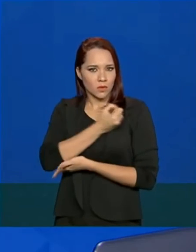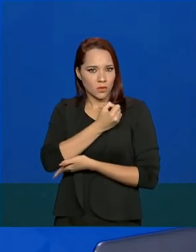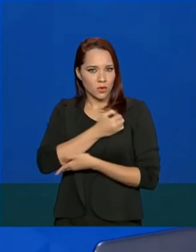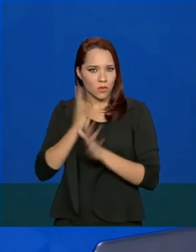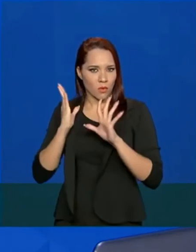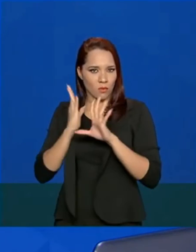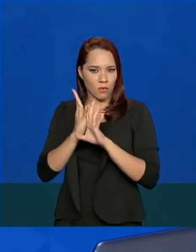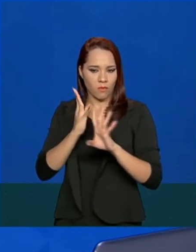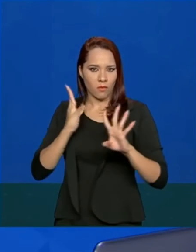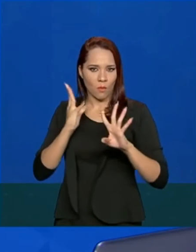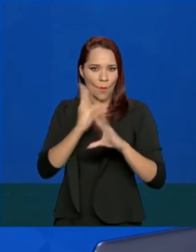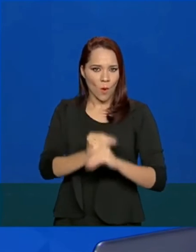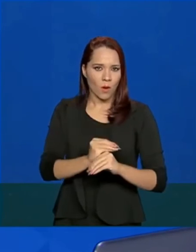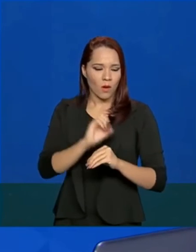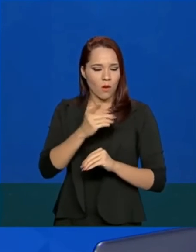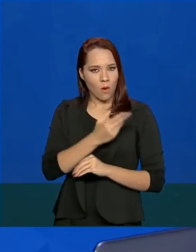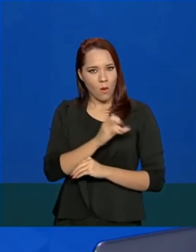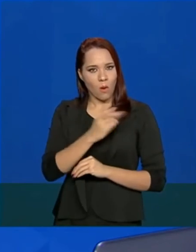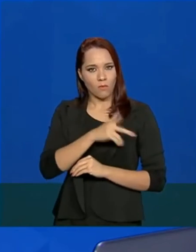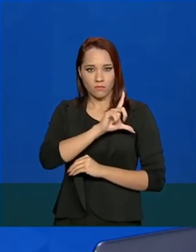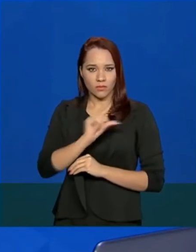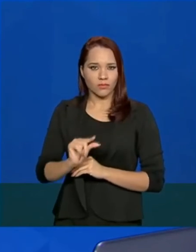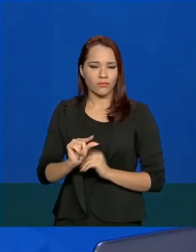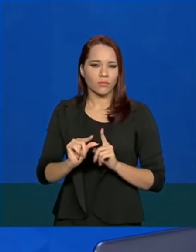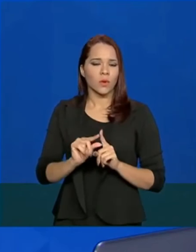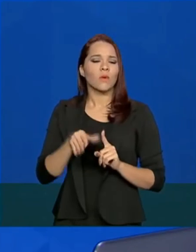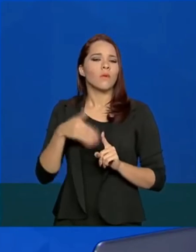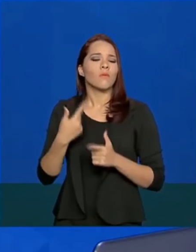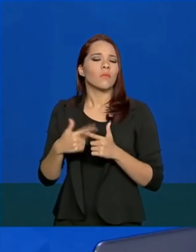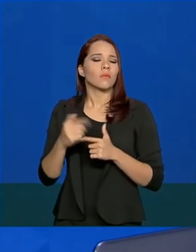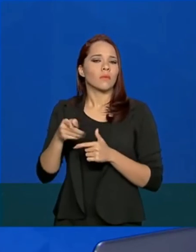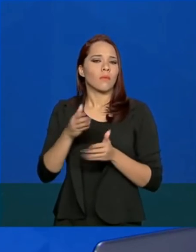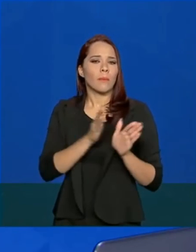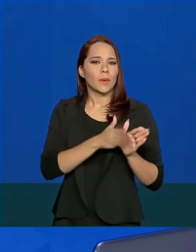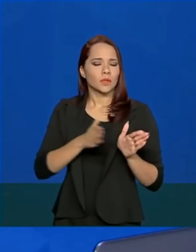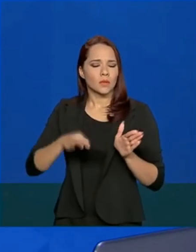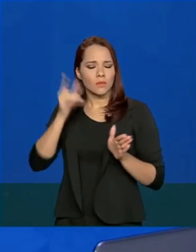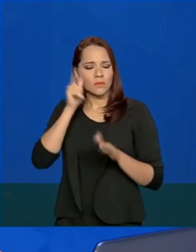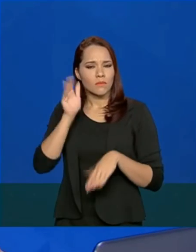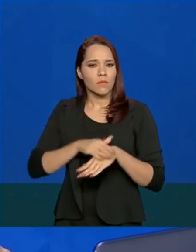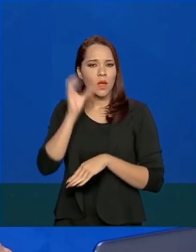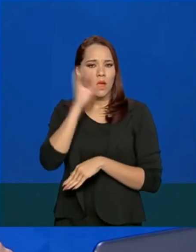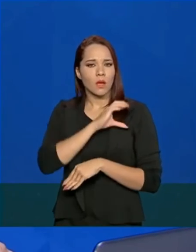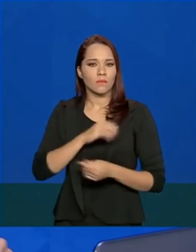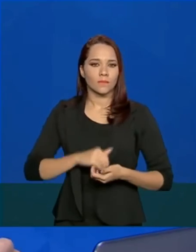seja zerado ou pelo menos diminuído? Quais são os entraves para que esse processo seja acelerado?